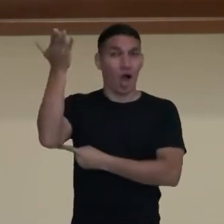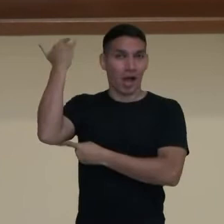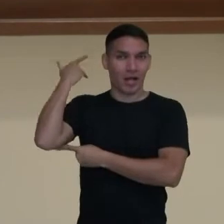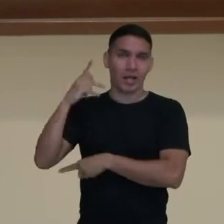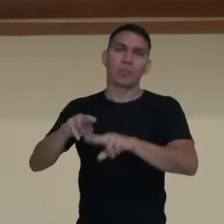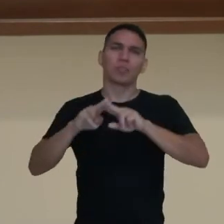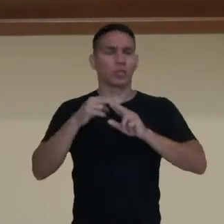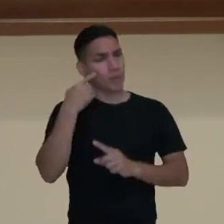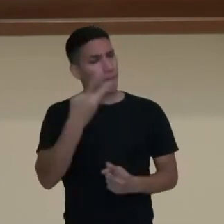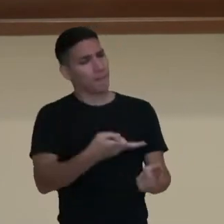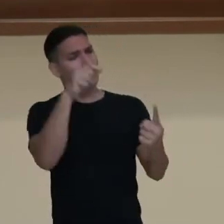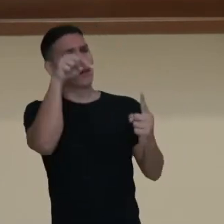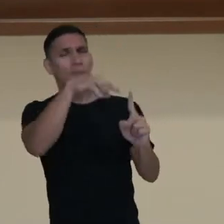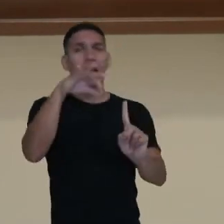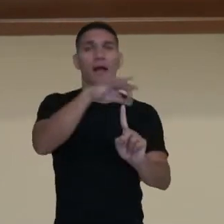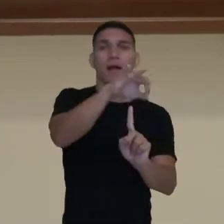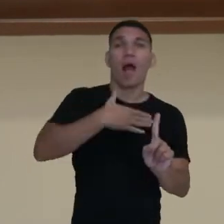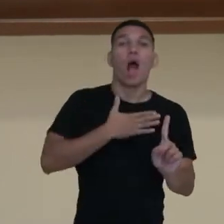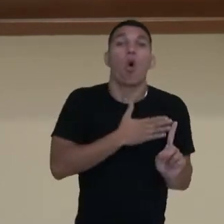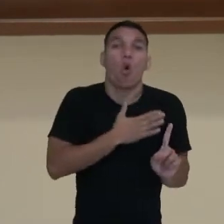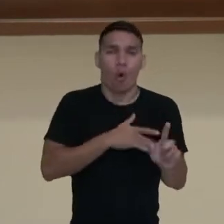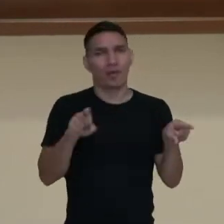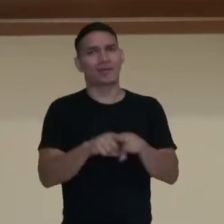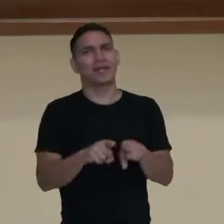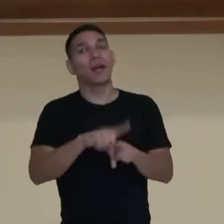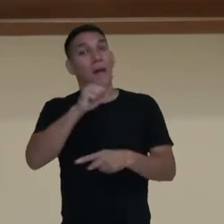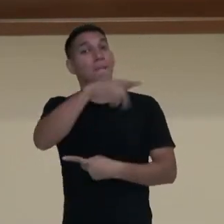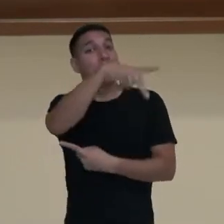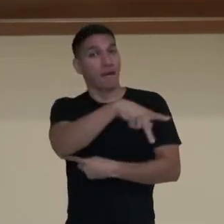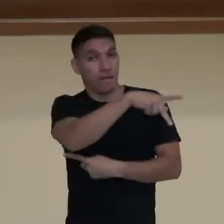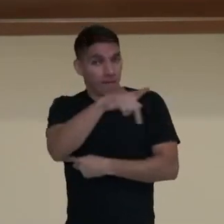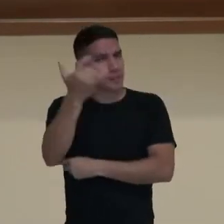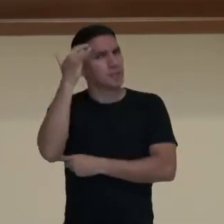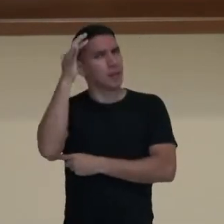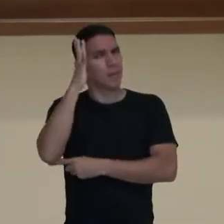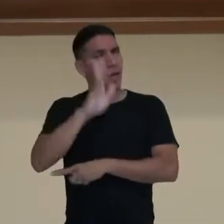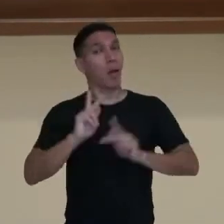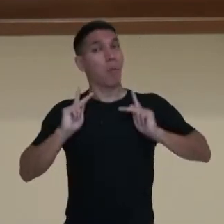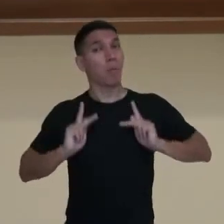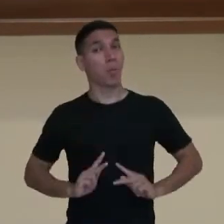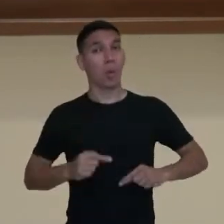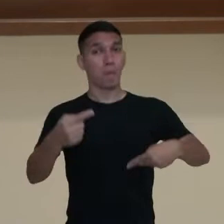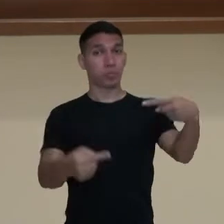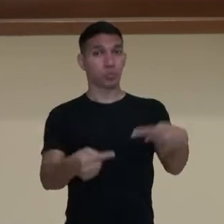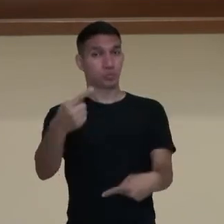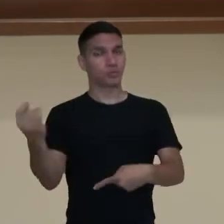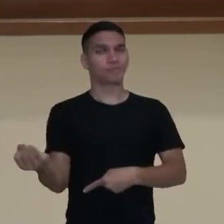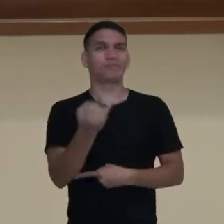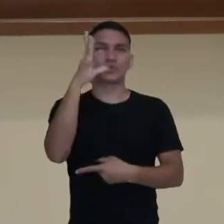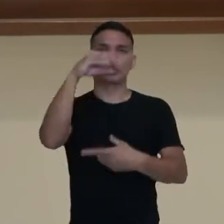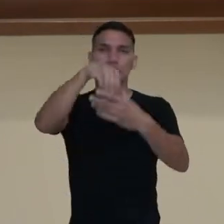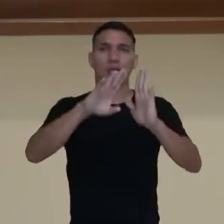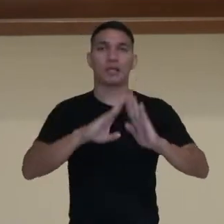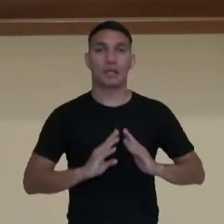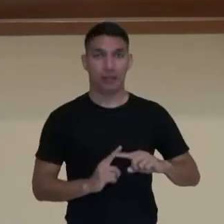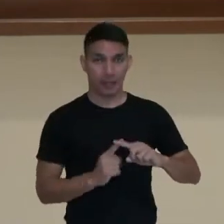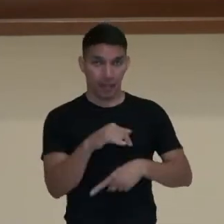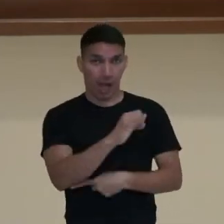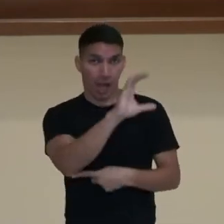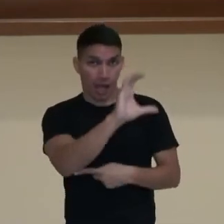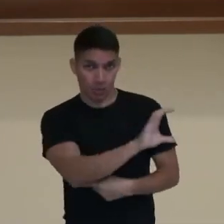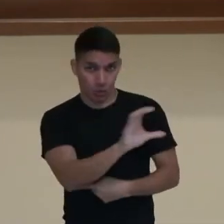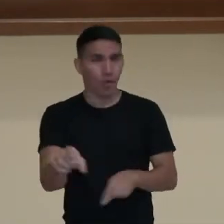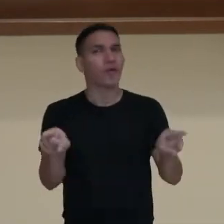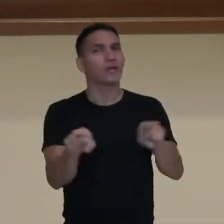o Agostinho, que era um padre que estava pensando, que tinha uma posição política muito importante dentro da Igreja Católica,